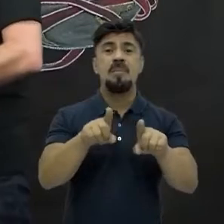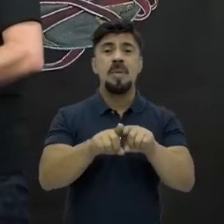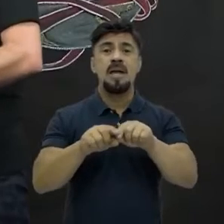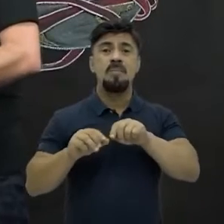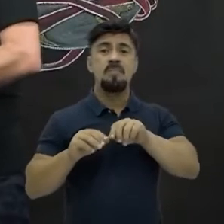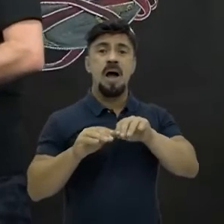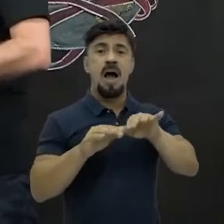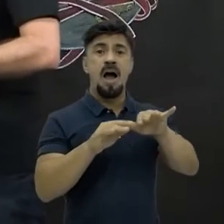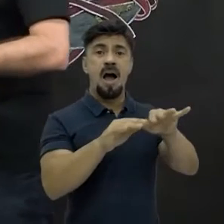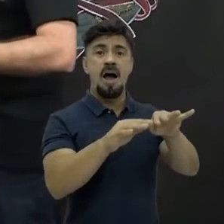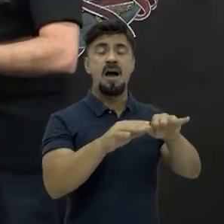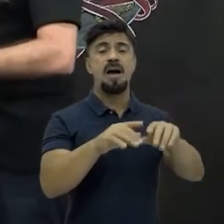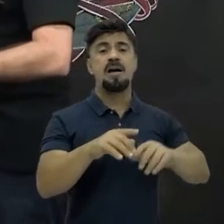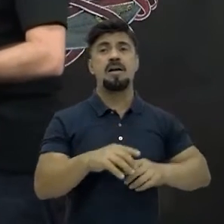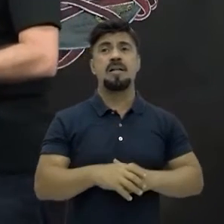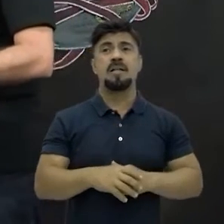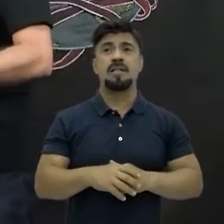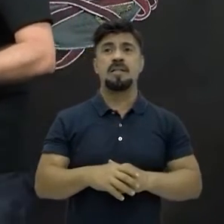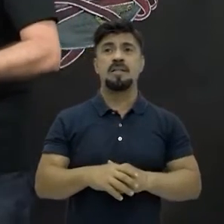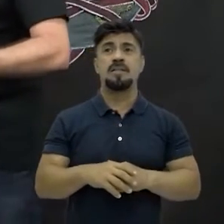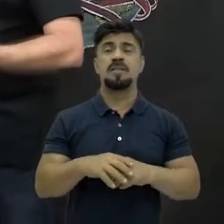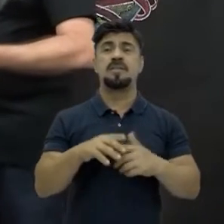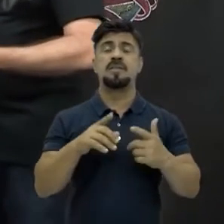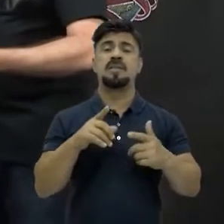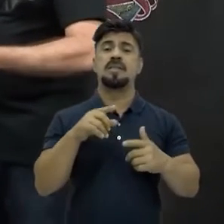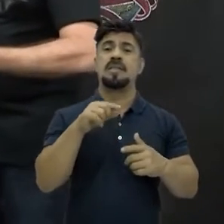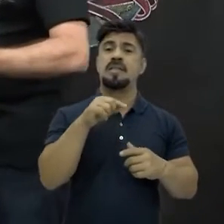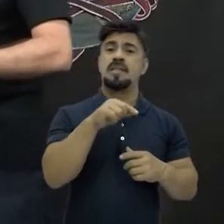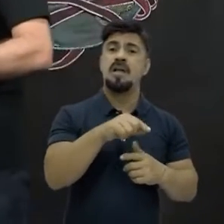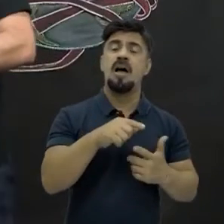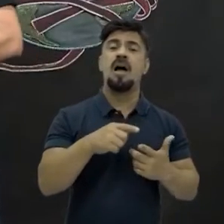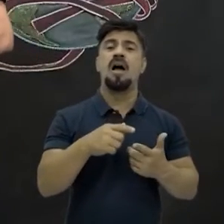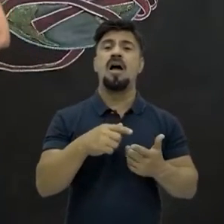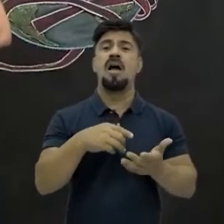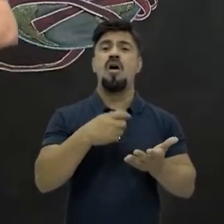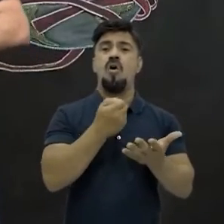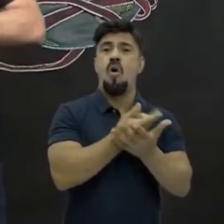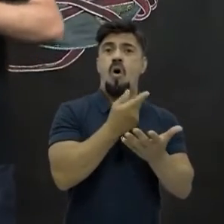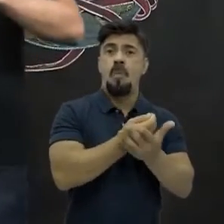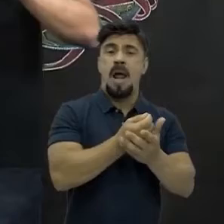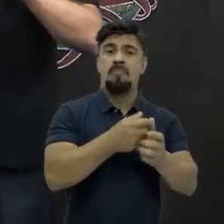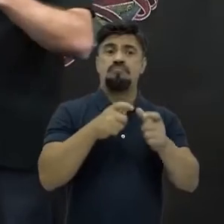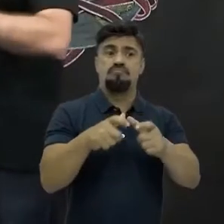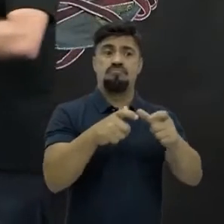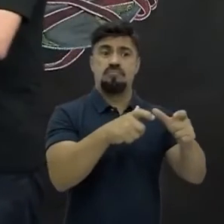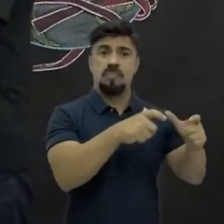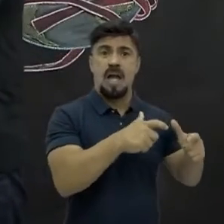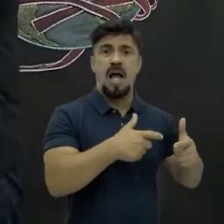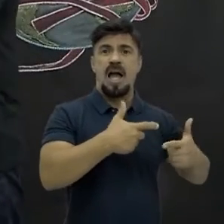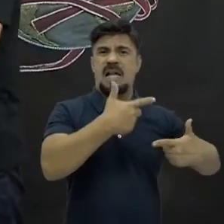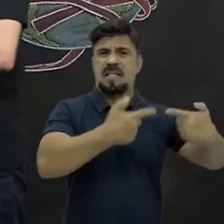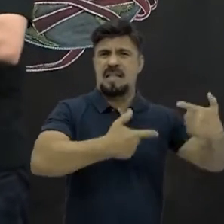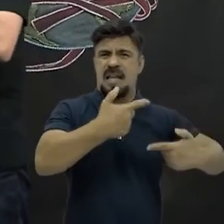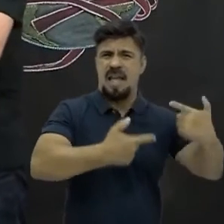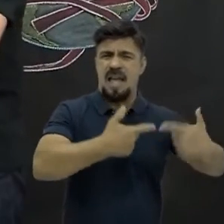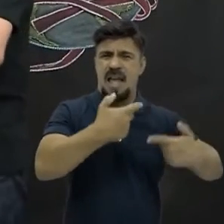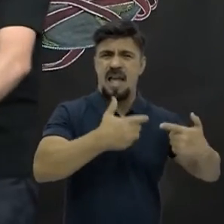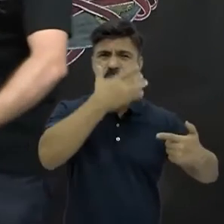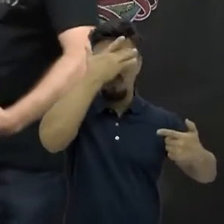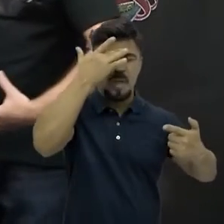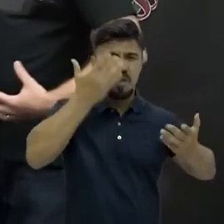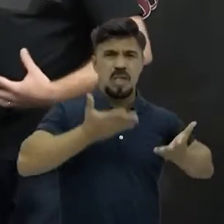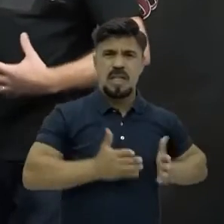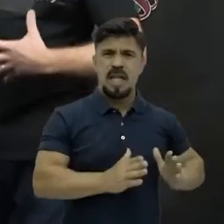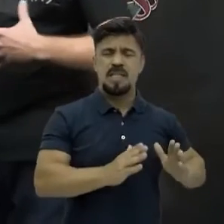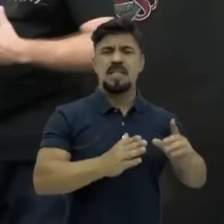para o oeste, gerando aí anexações, compras de terras, guerras com os nativos